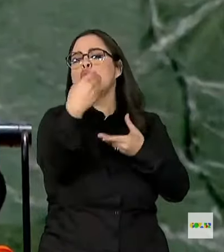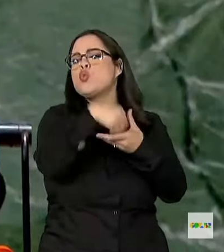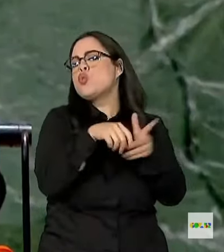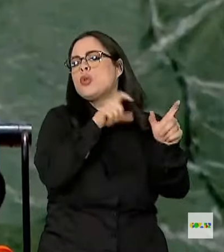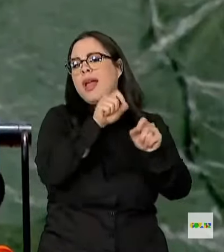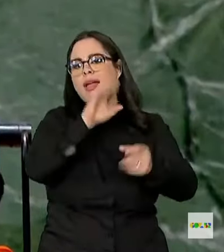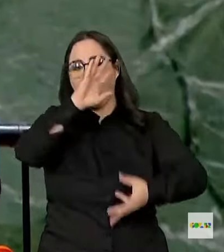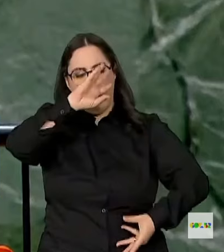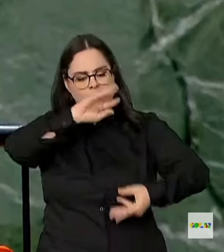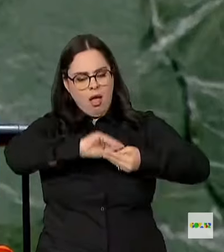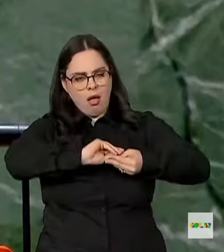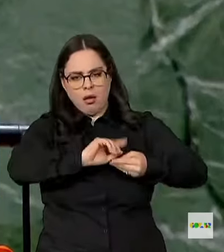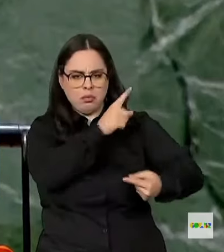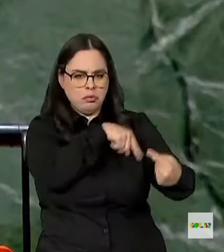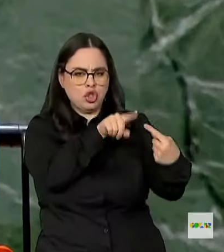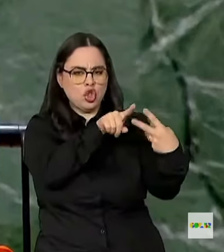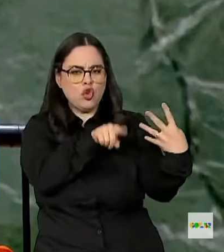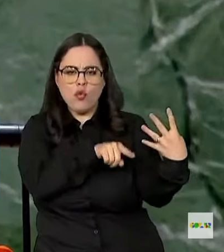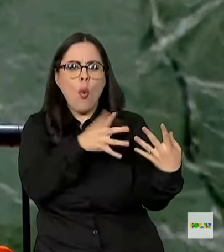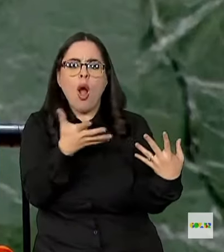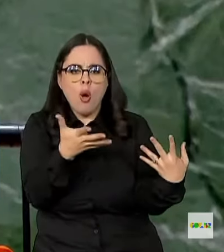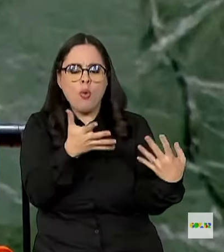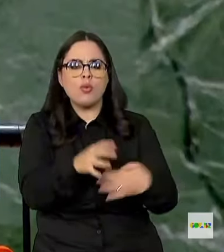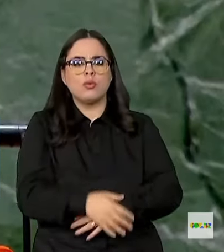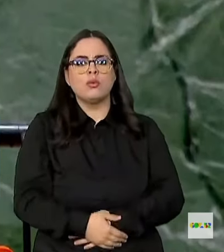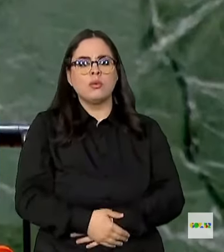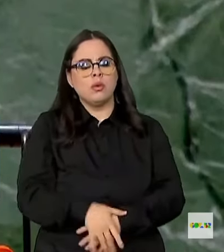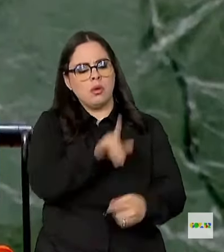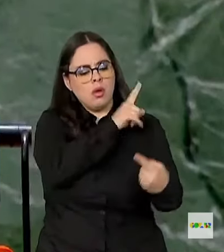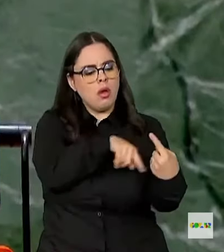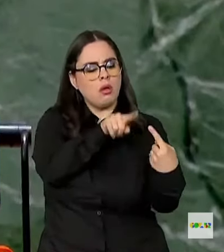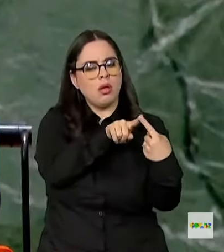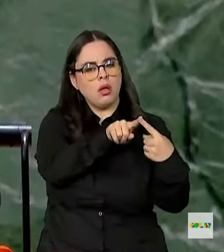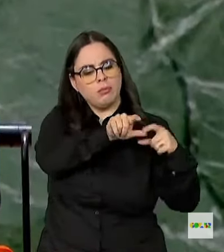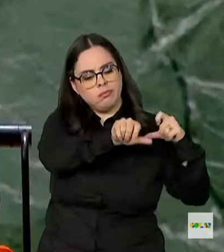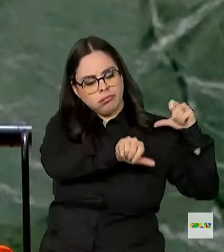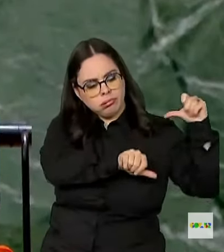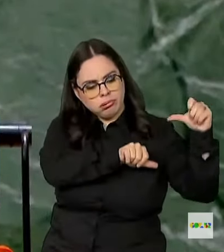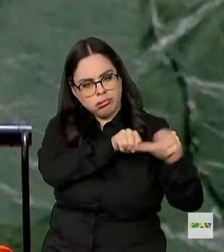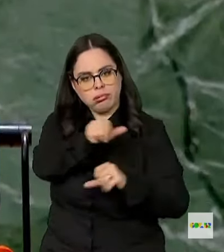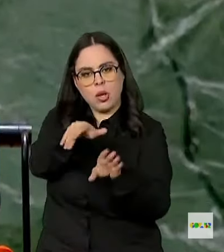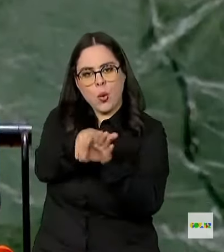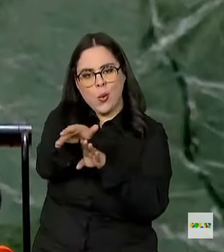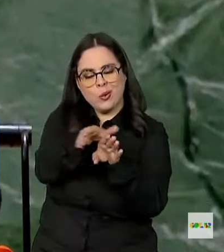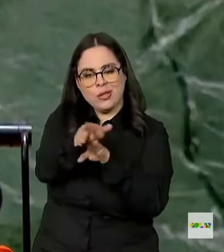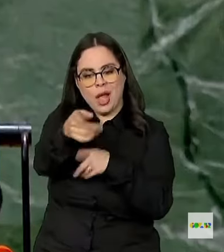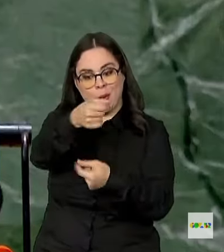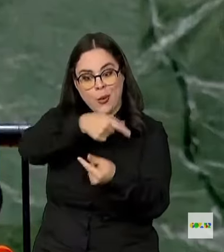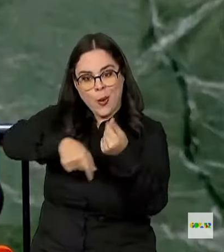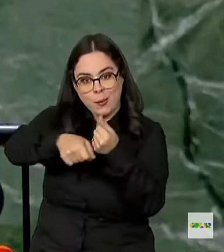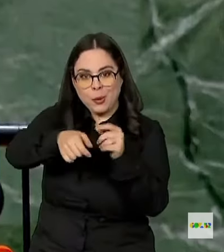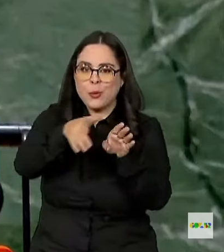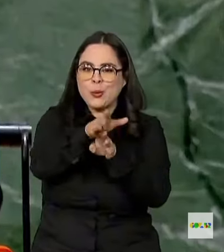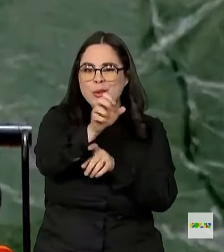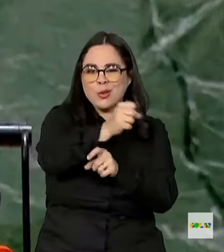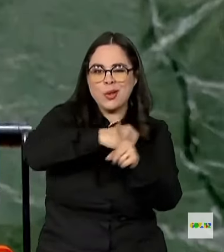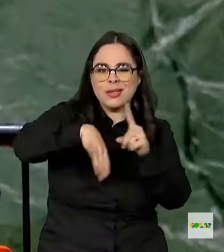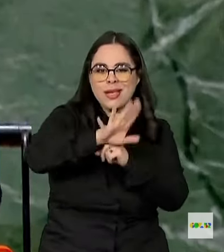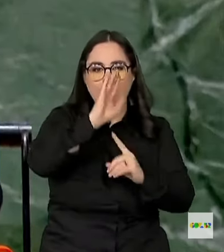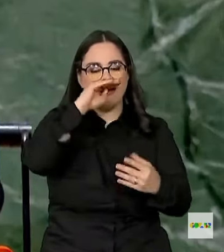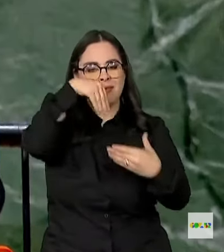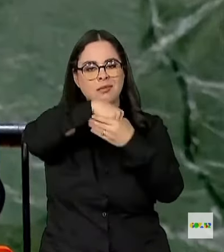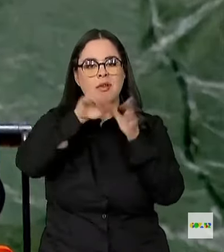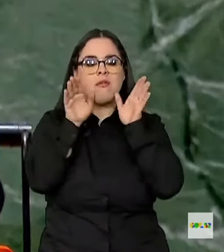compreender os seguintes objetivos: a transformação do Conselho Econômico e Social no principal